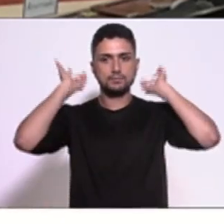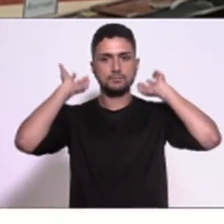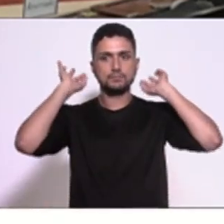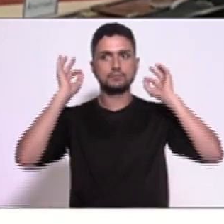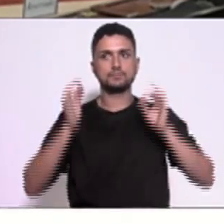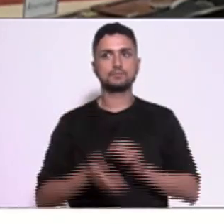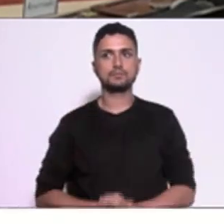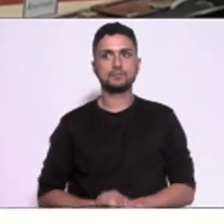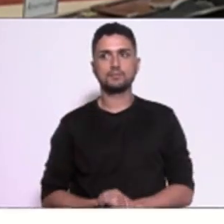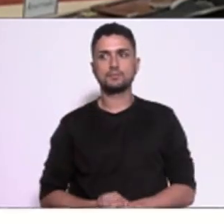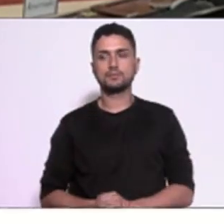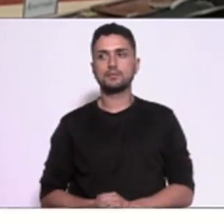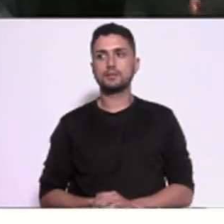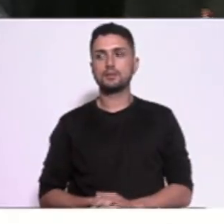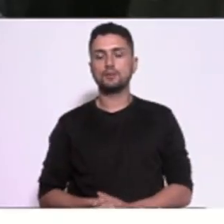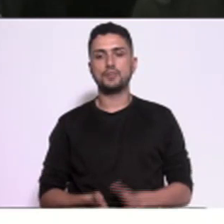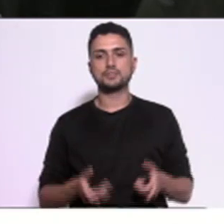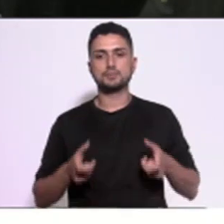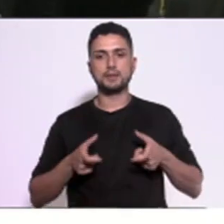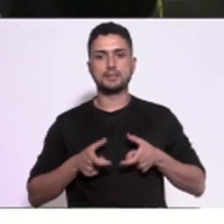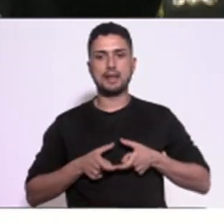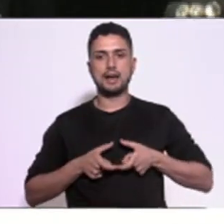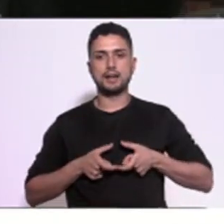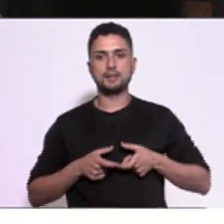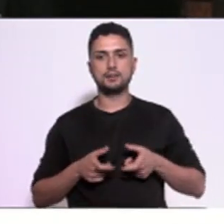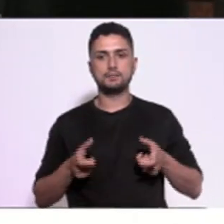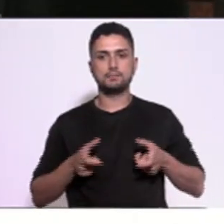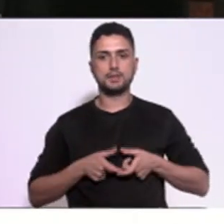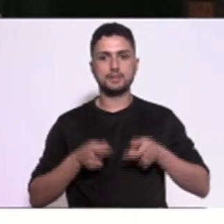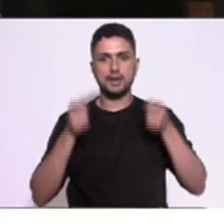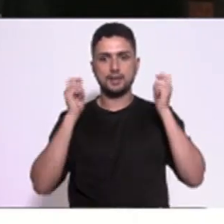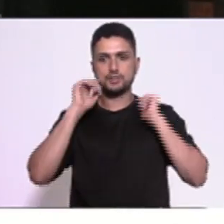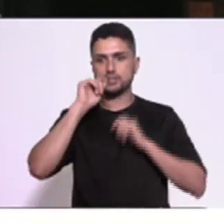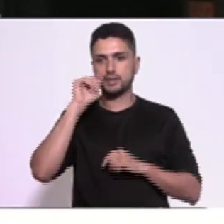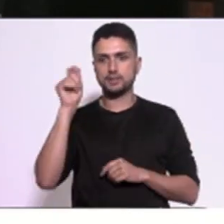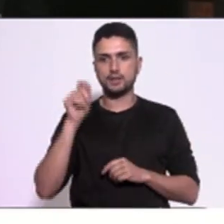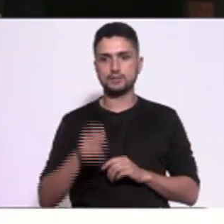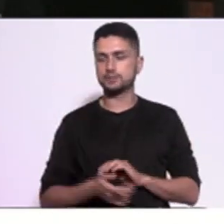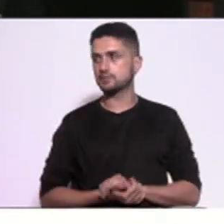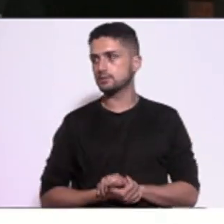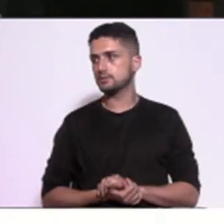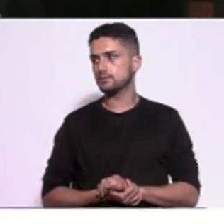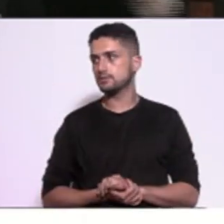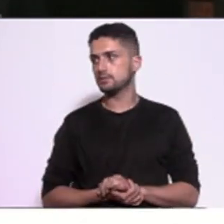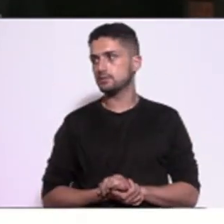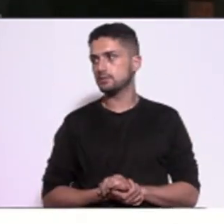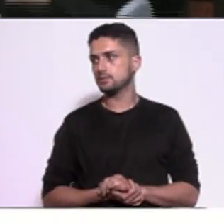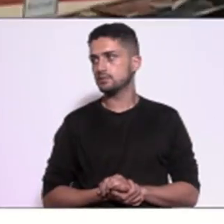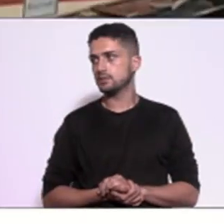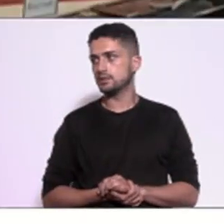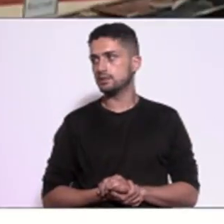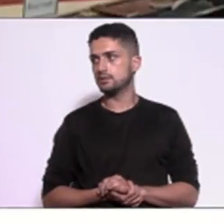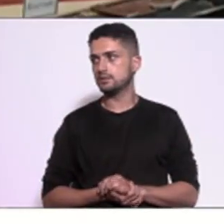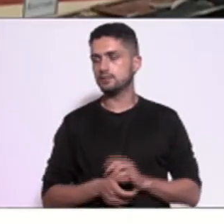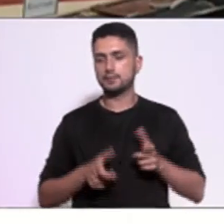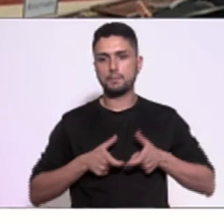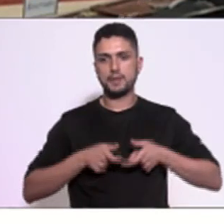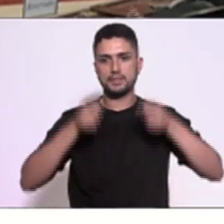Convido o doutor Mário Chagas, diretor do Museu da República.